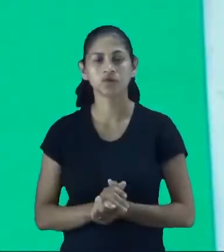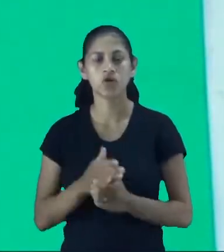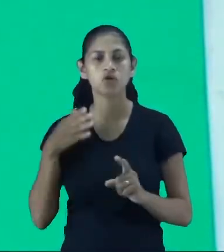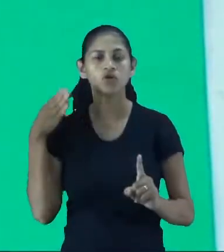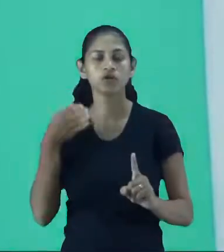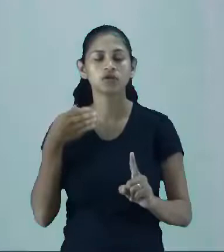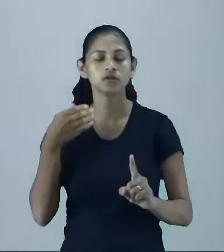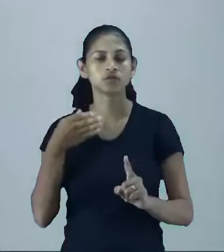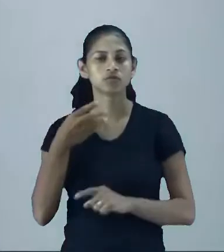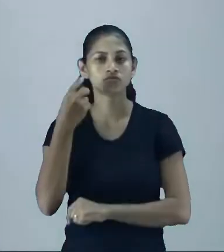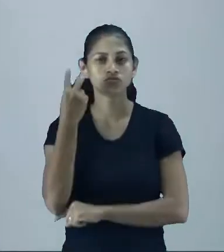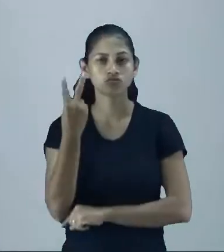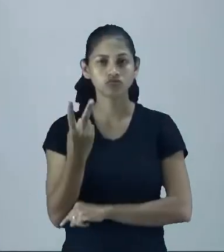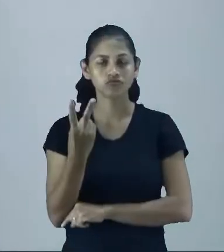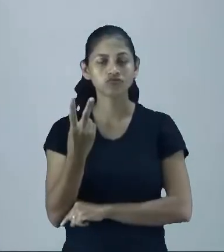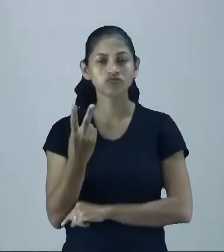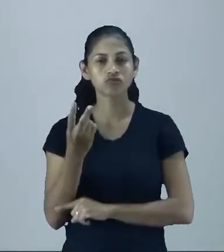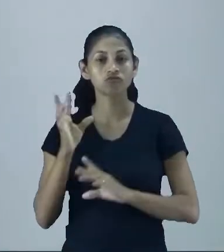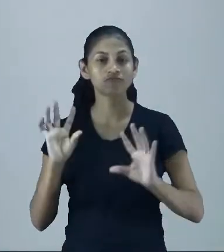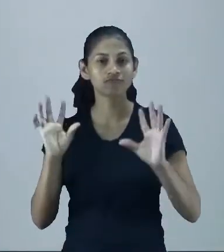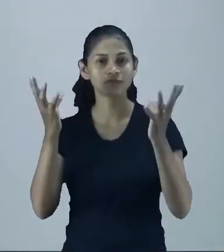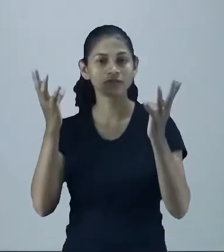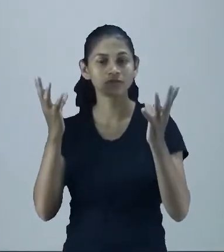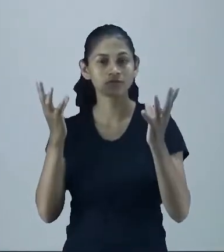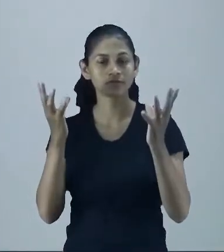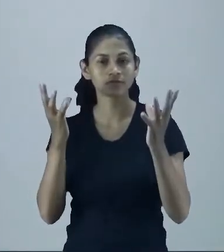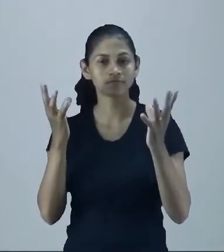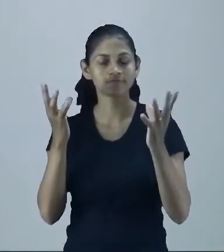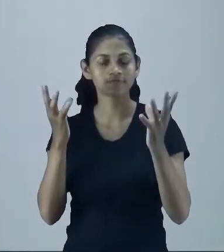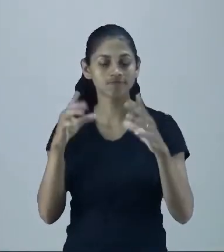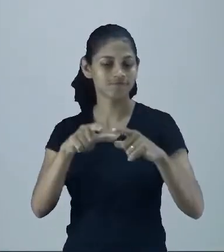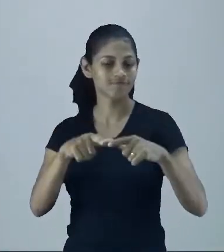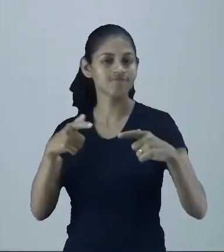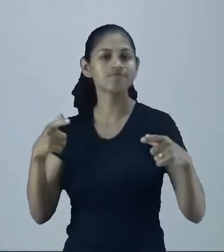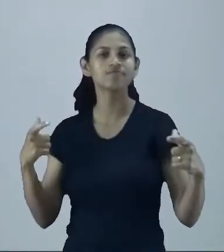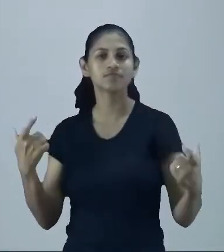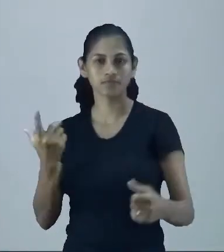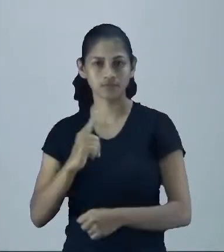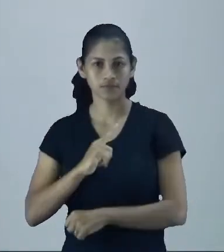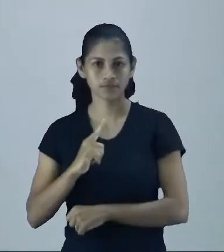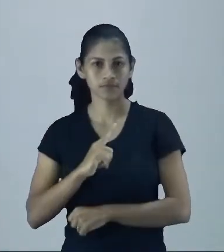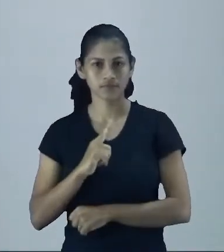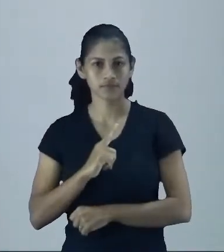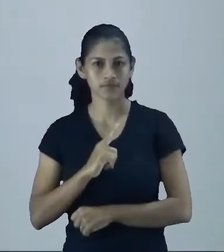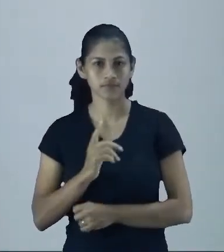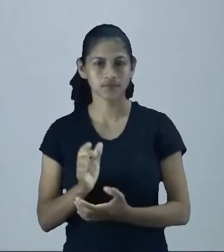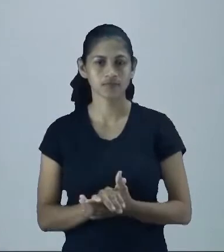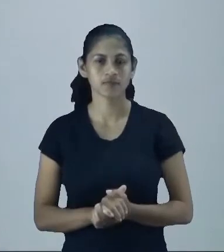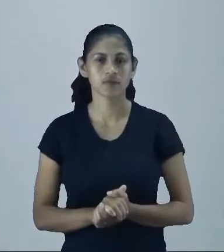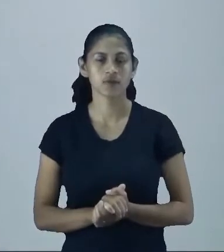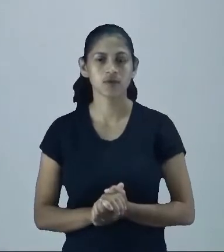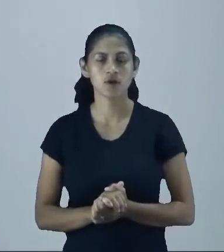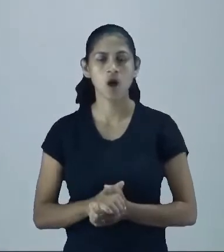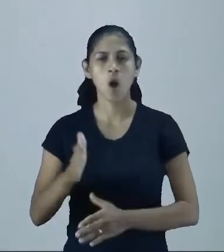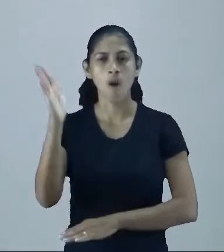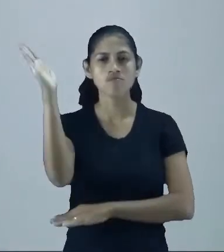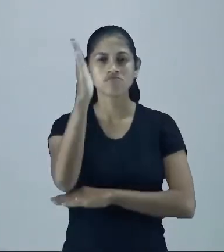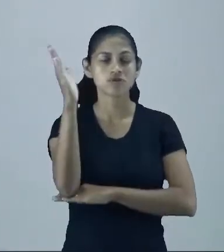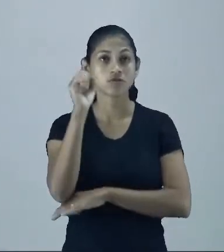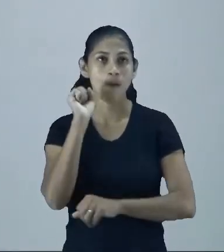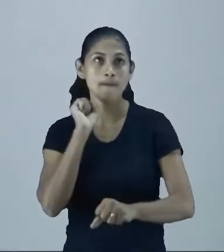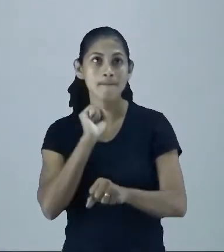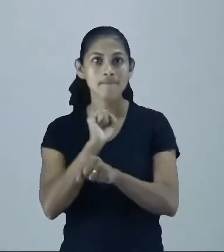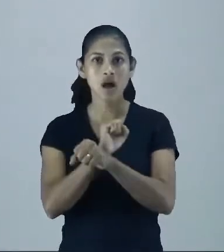influenciaram nas duas festas maiores que nós temos, que todo mundo, o Brasil inteiro para